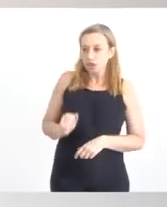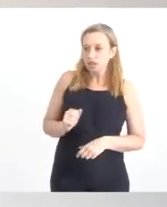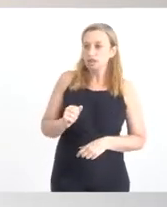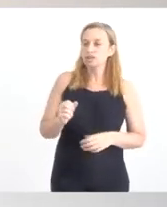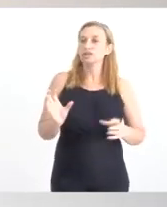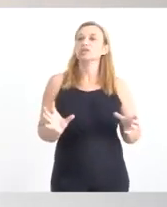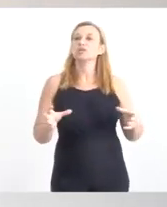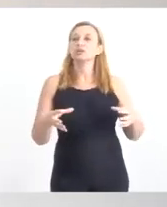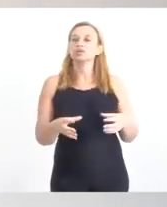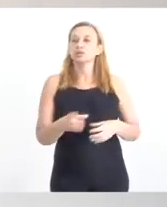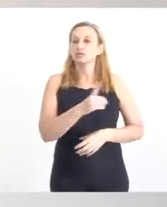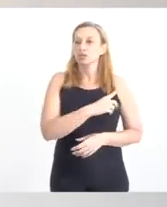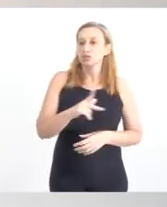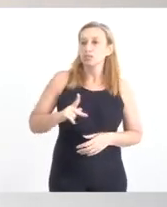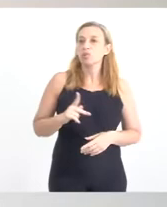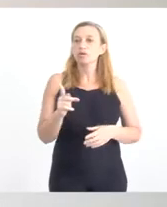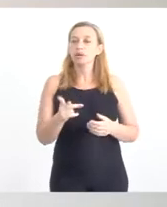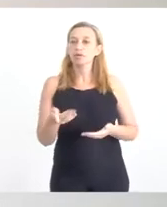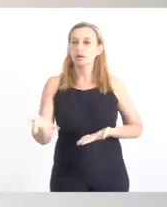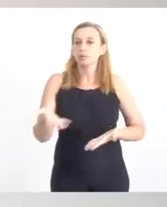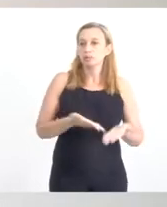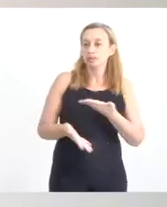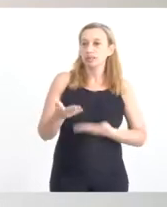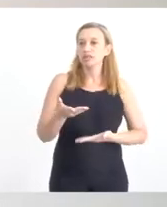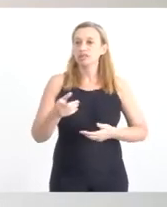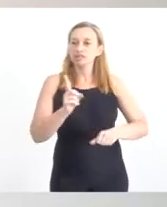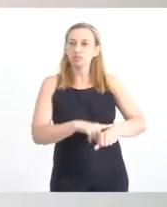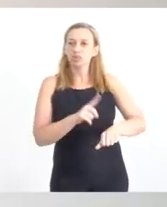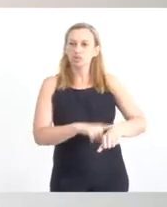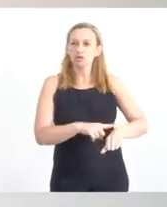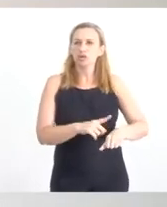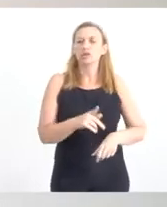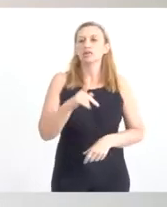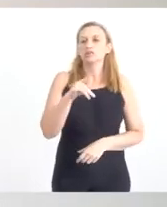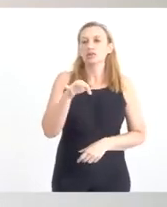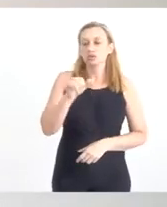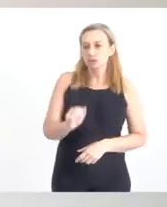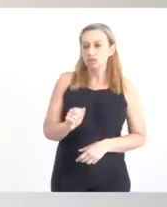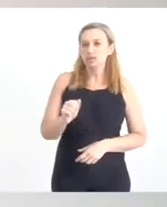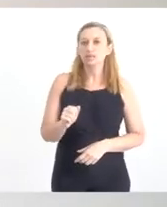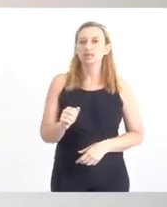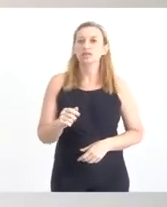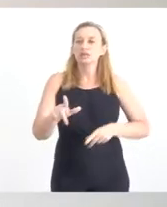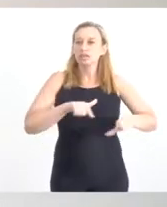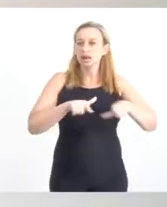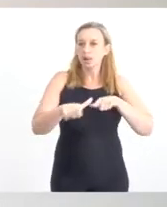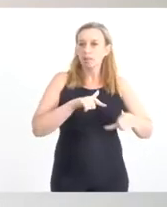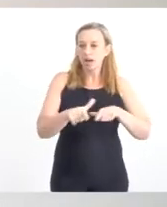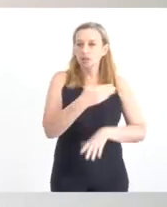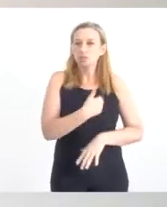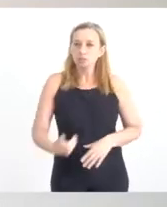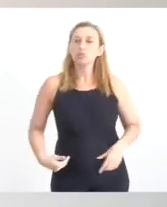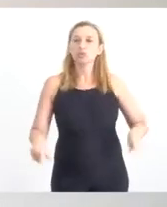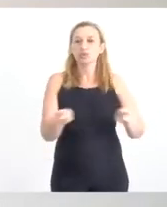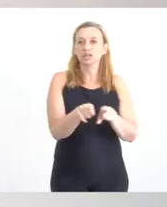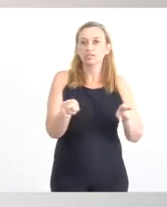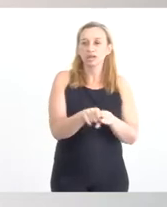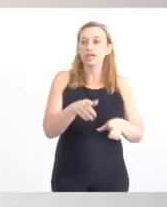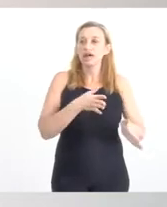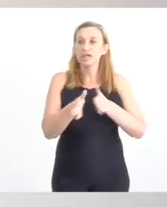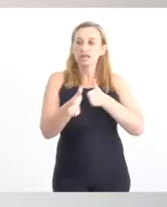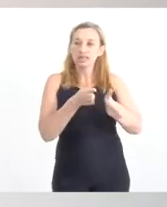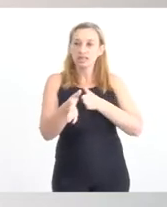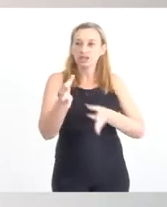Pública para colaborar nessa costura defensoria que presta o serviço público também na linha de frente aí do acesso à